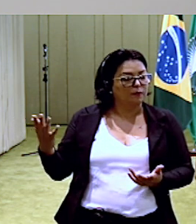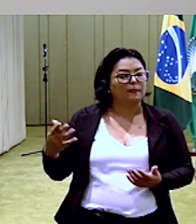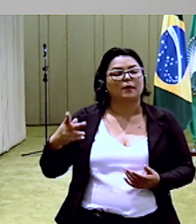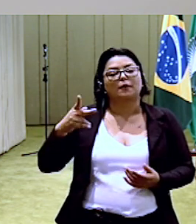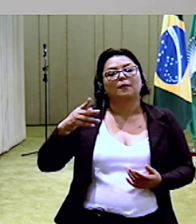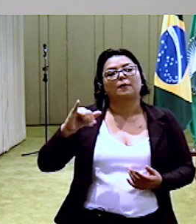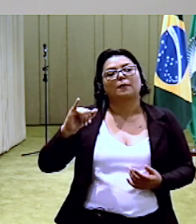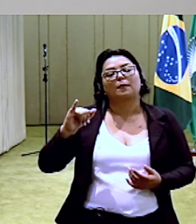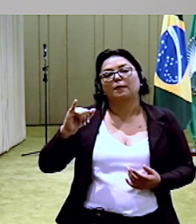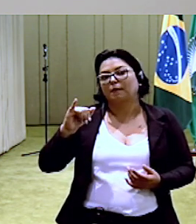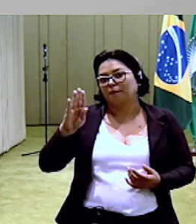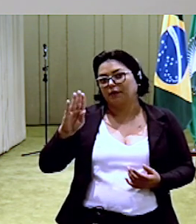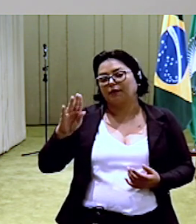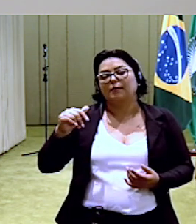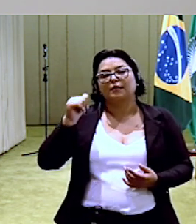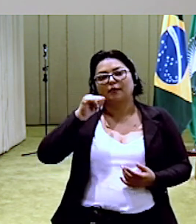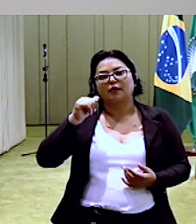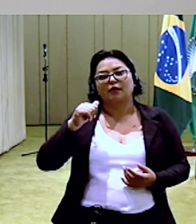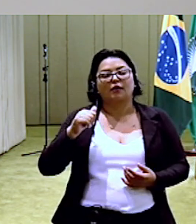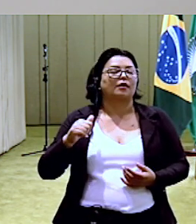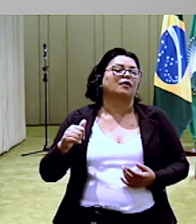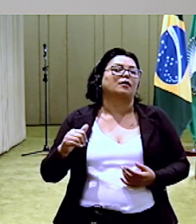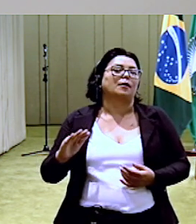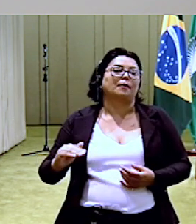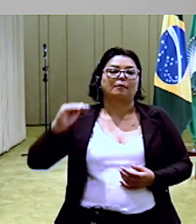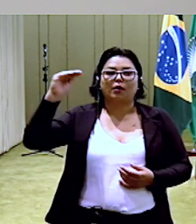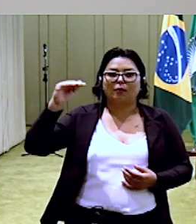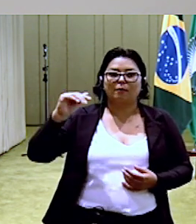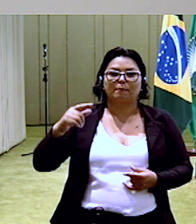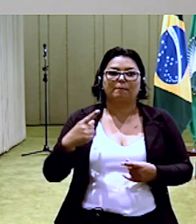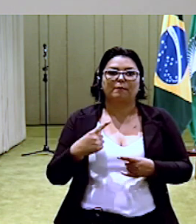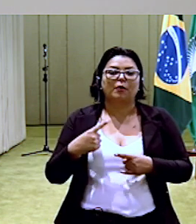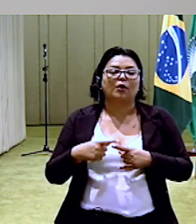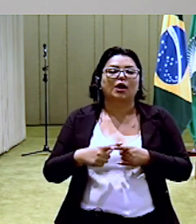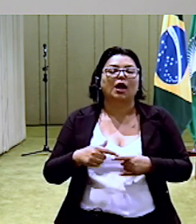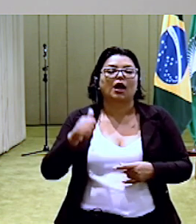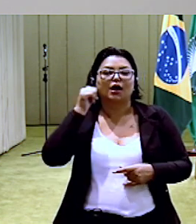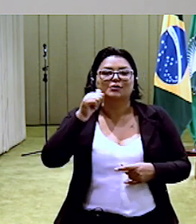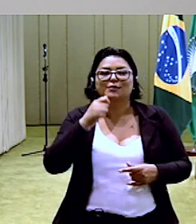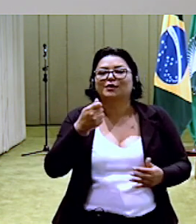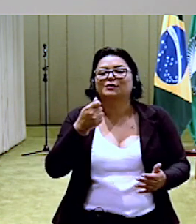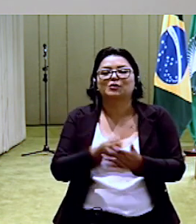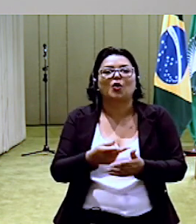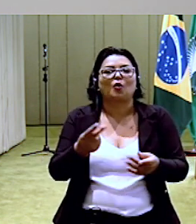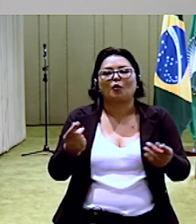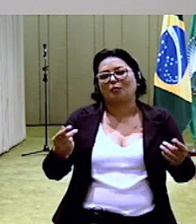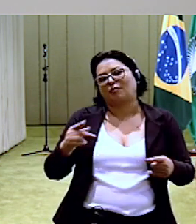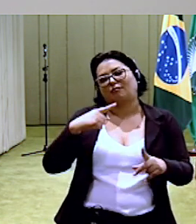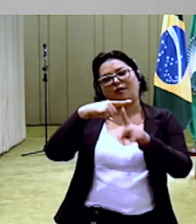maior do que a economia dos BRICS, que é de 20 trilhões. Mas as mulheres, elas respondem por decisões de consumo de 46 trilhões de dólares no